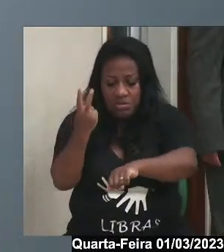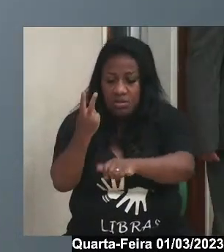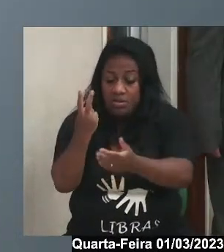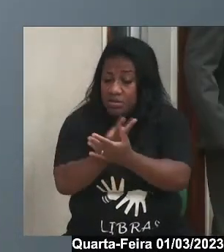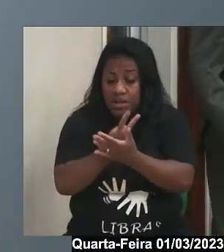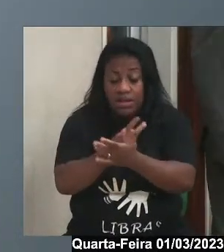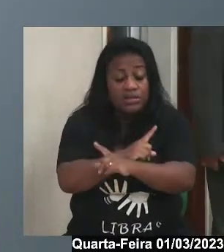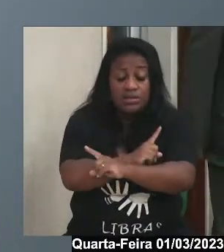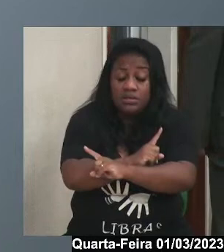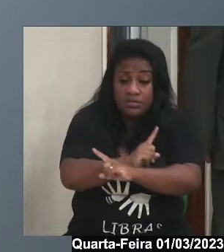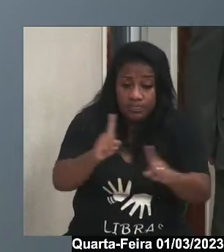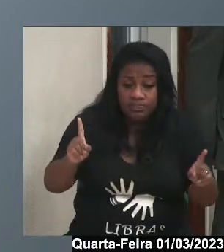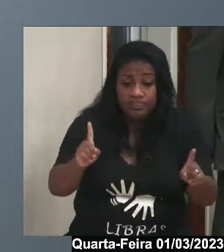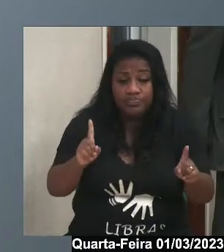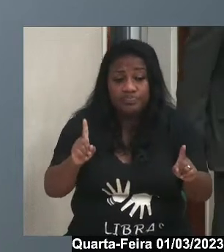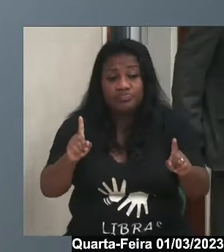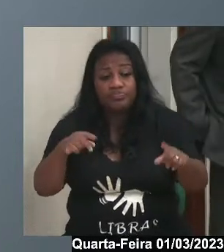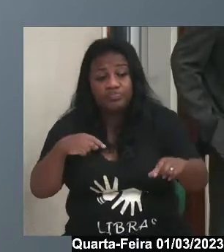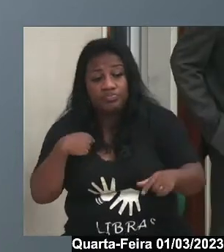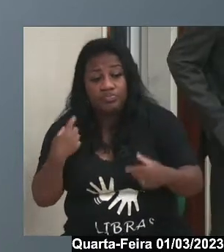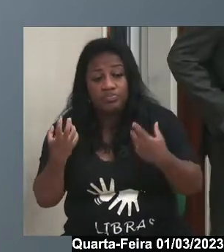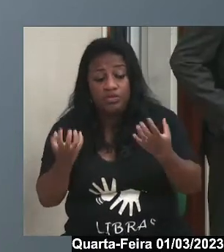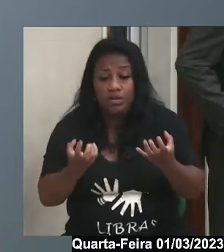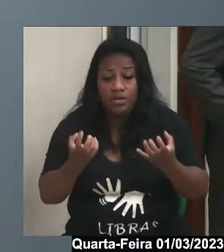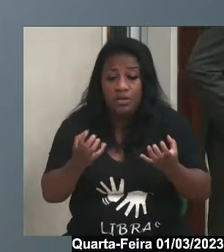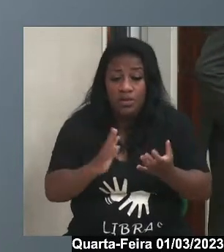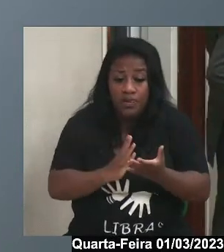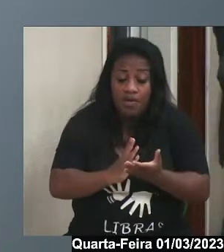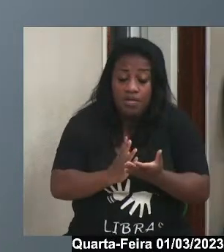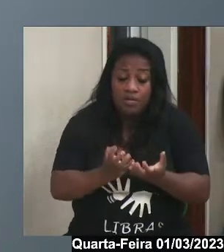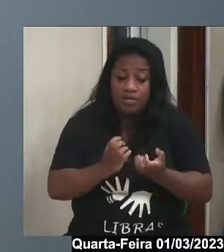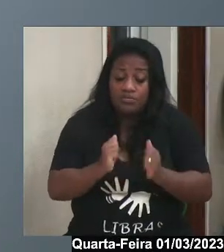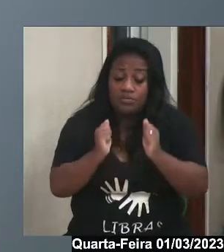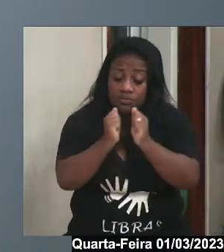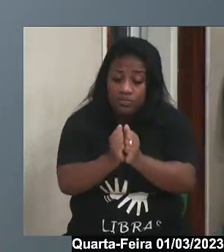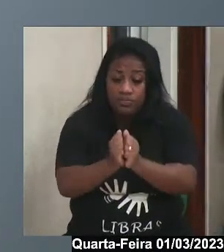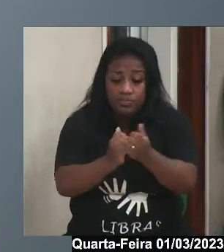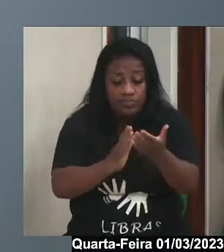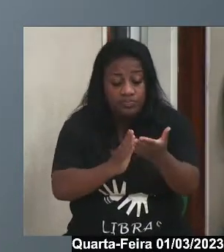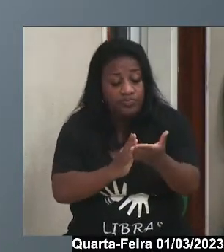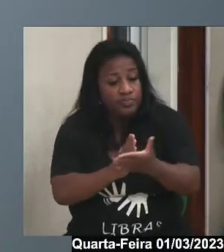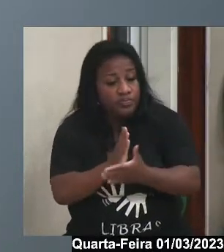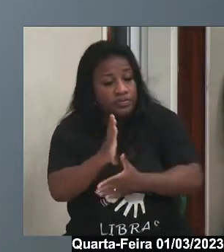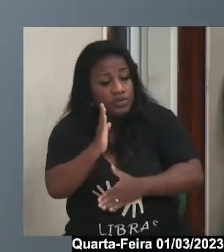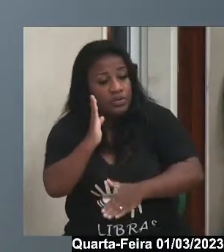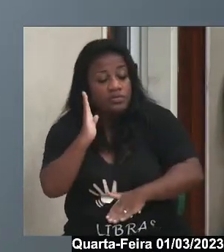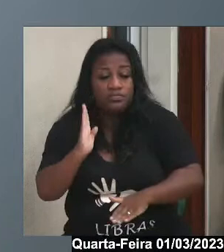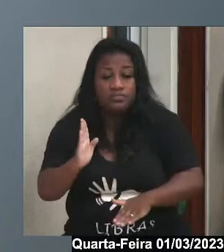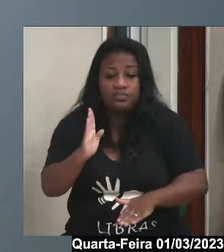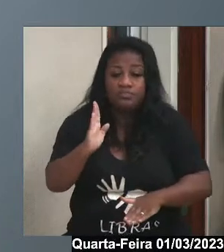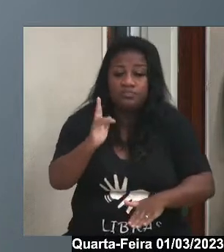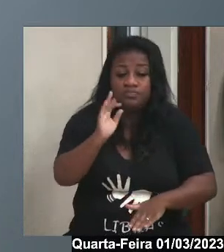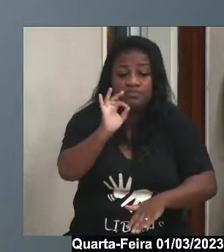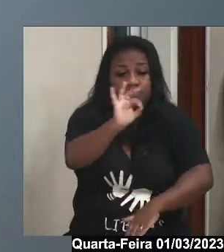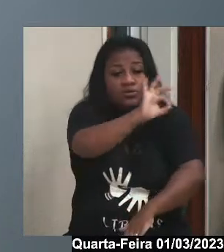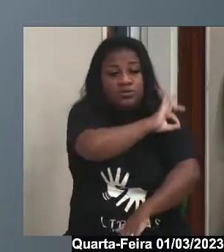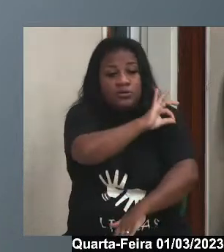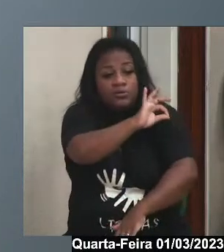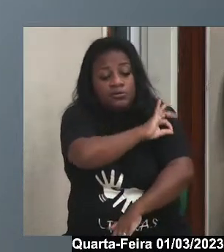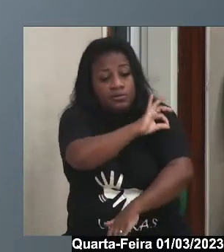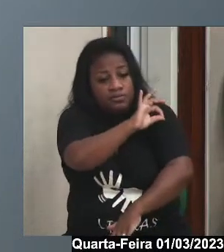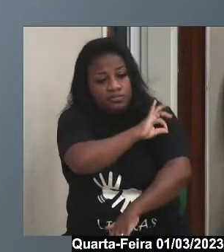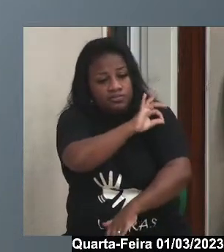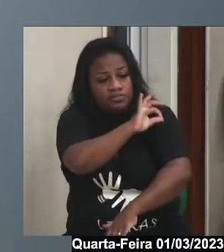tem compromisso com aquilo que é errado. Foi o prefeito que criou a Secretaria de Segurança Pública, foi o prefeito que criou a Romu, foi o prefeito que